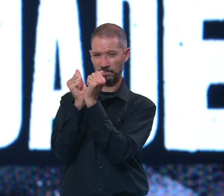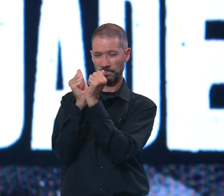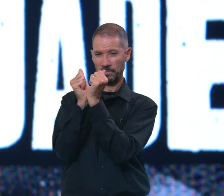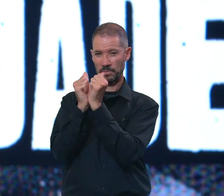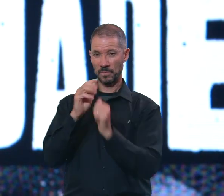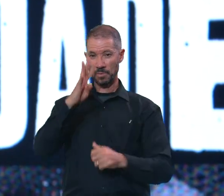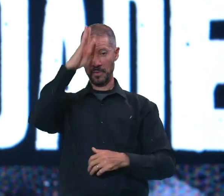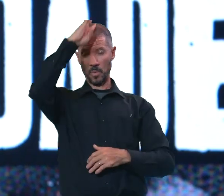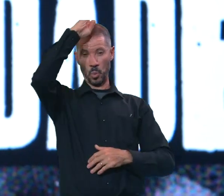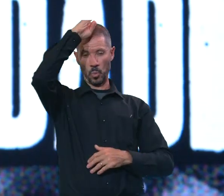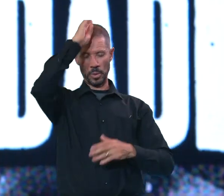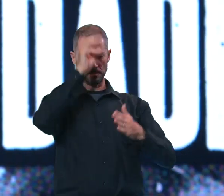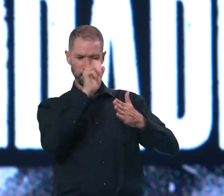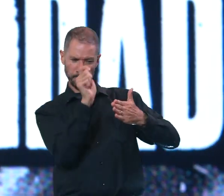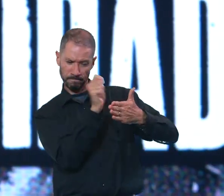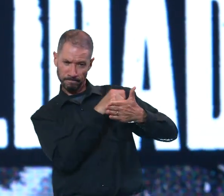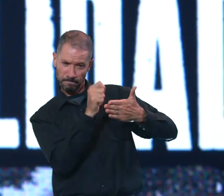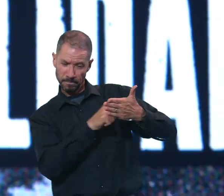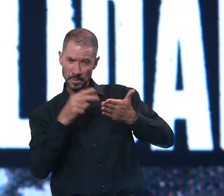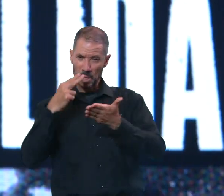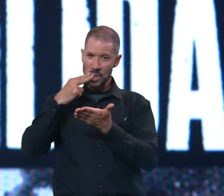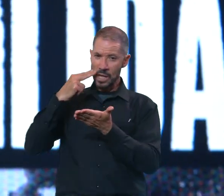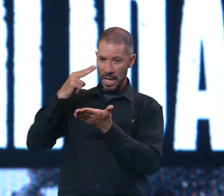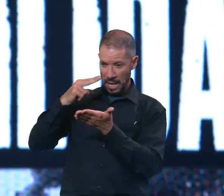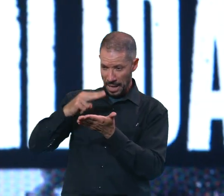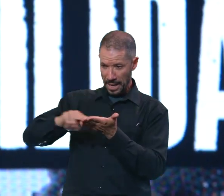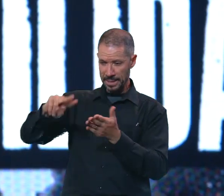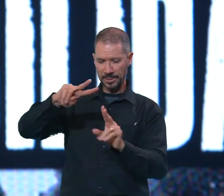ainda em Roma, escreveu as cartas da prisão.